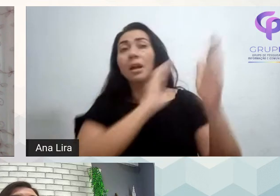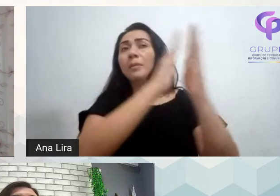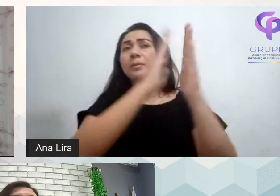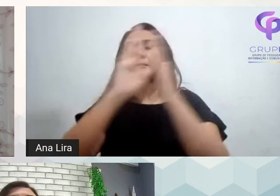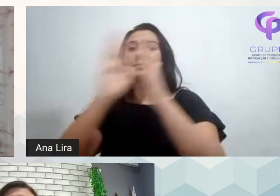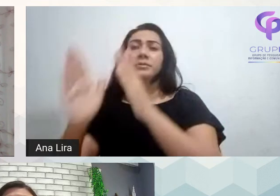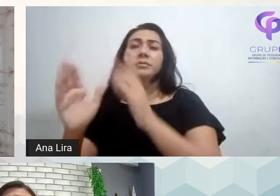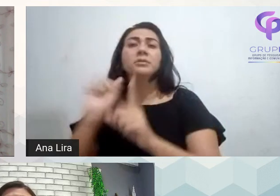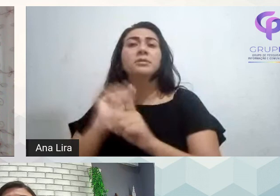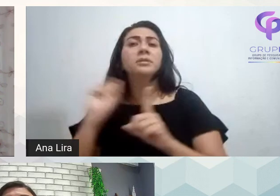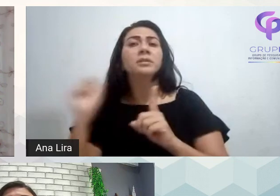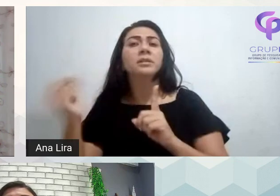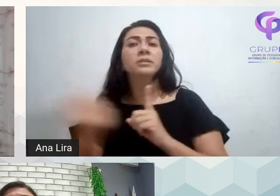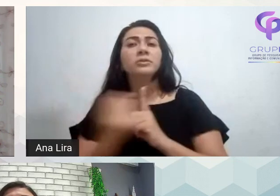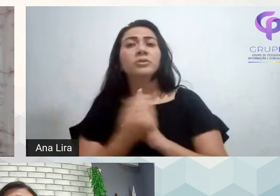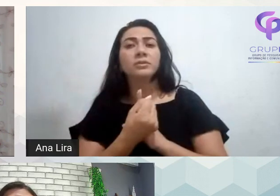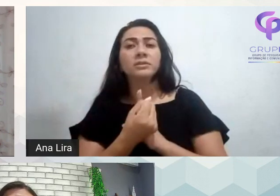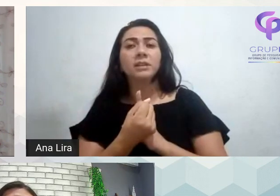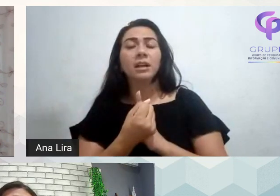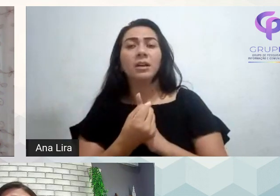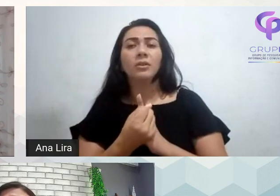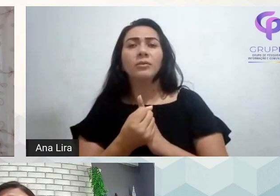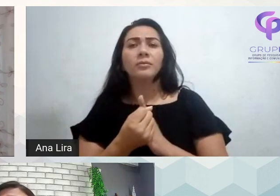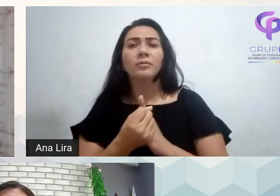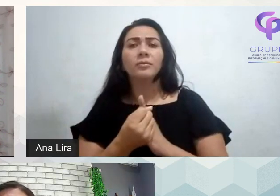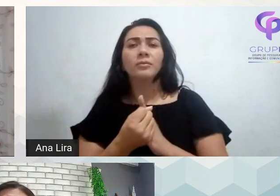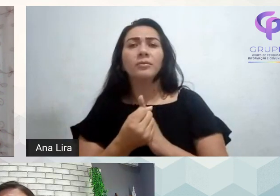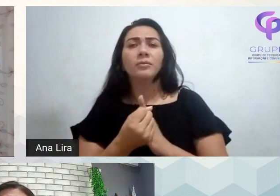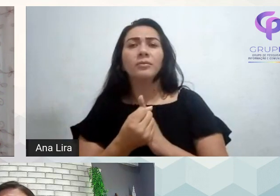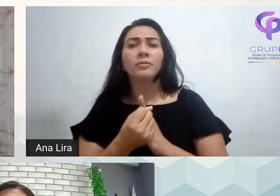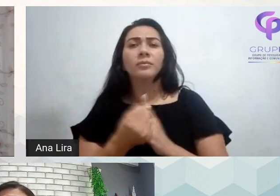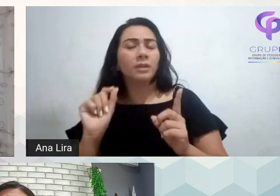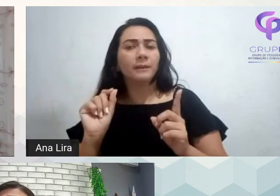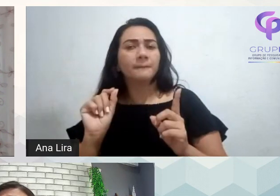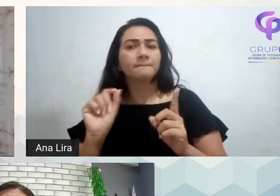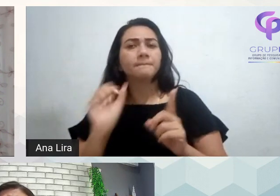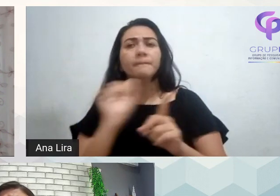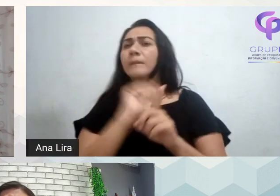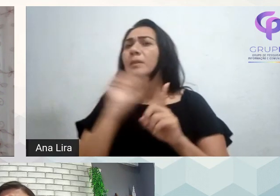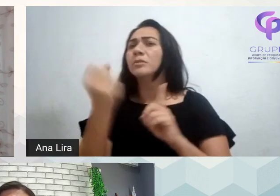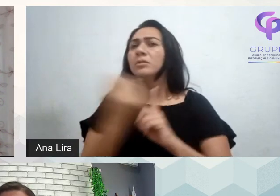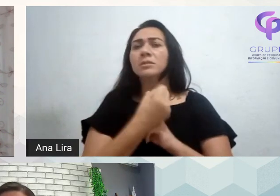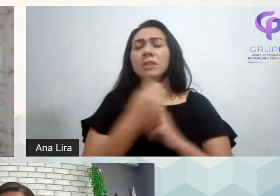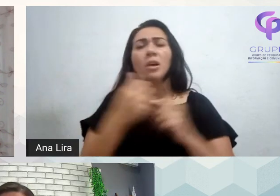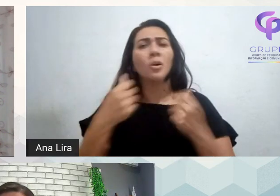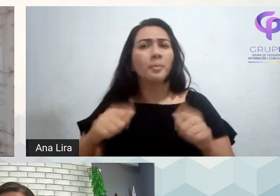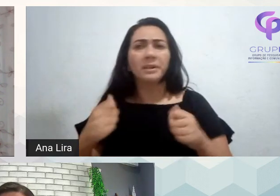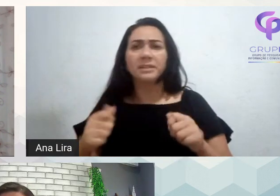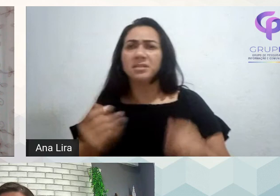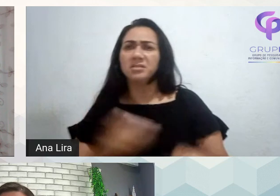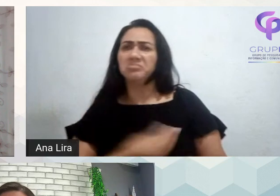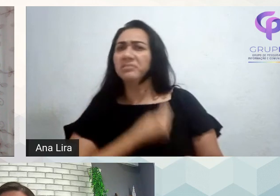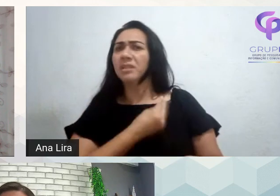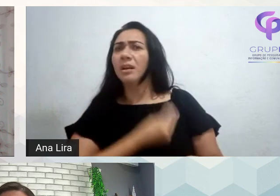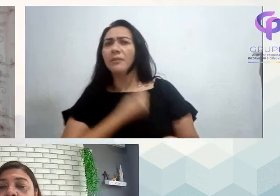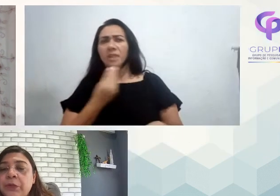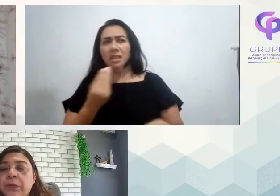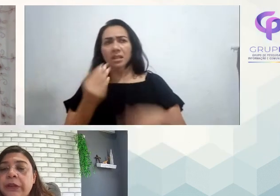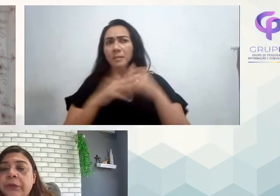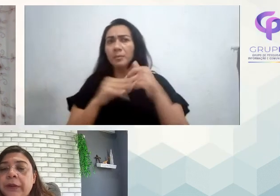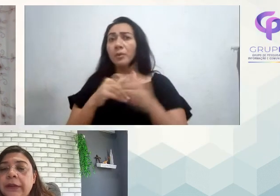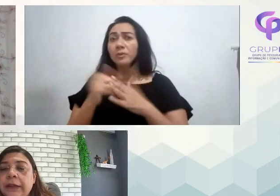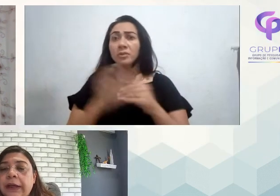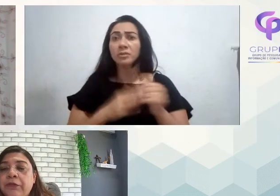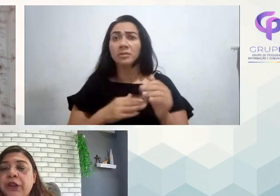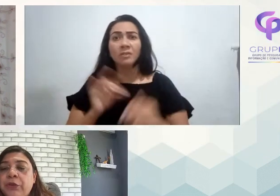e o social ele tem que fazer parte da nossa vida, não não só enquanto profissional, mas enquanto ser